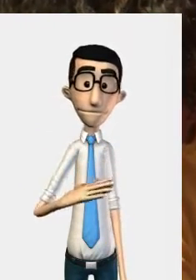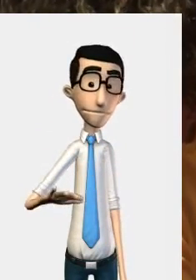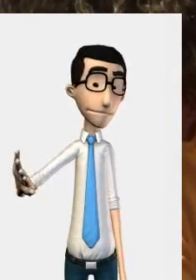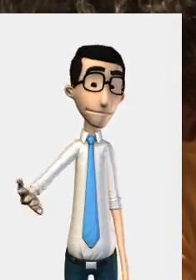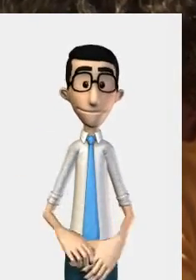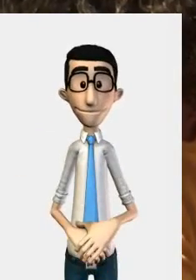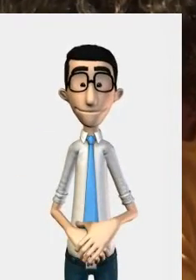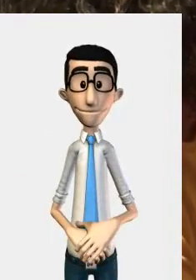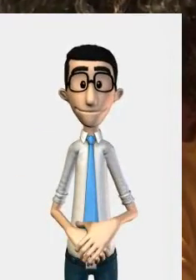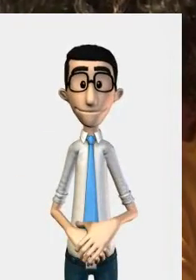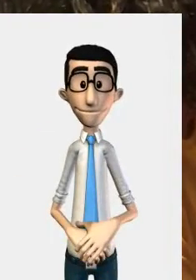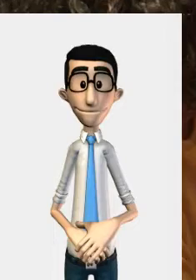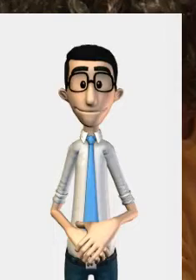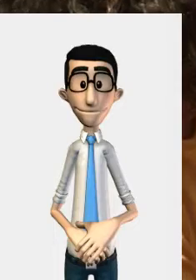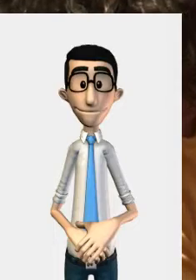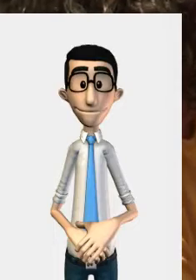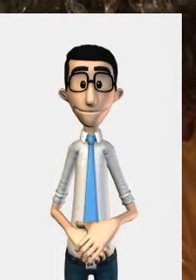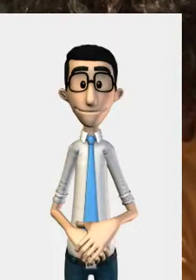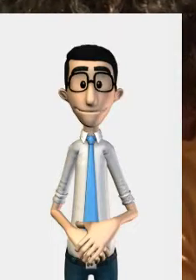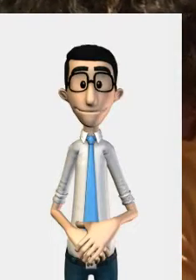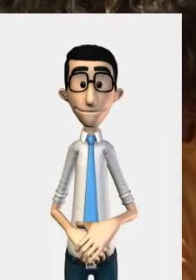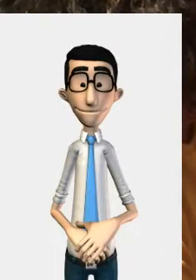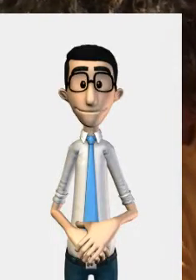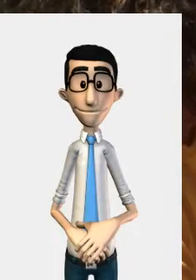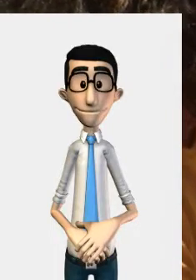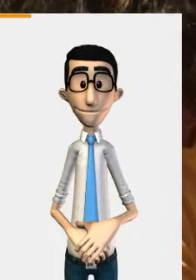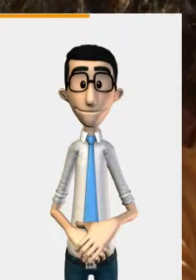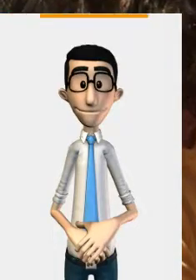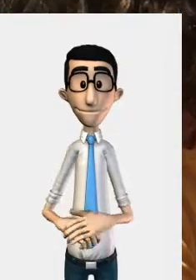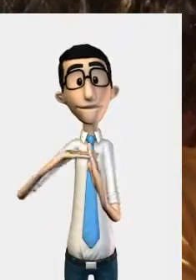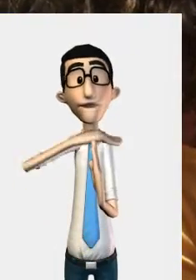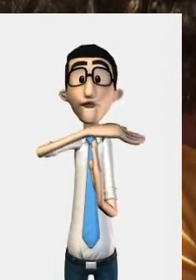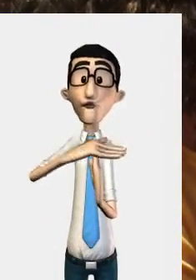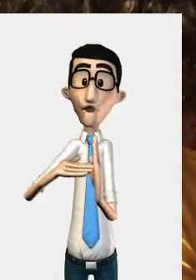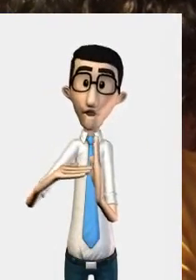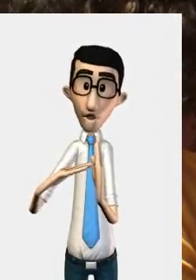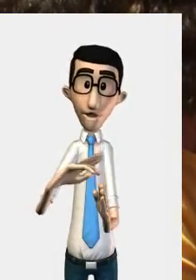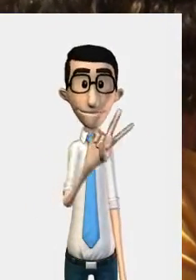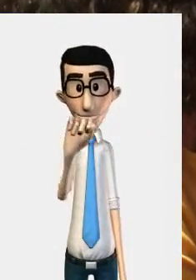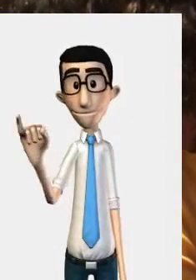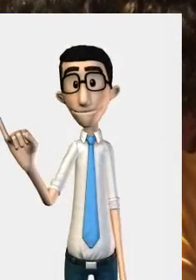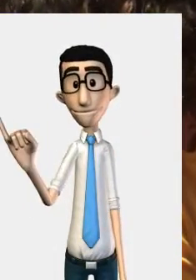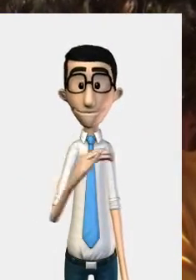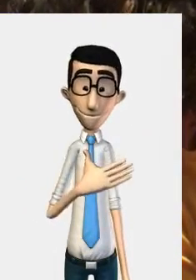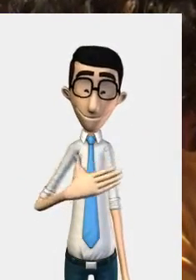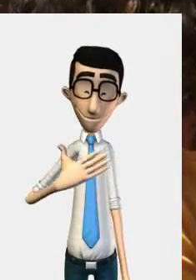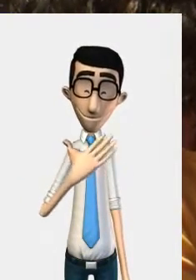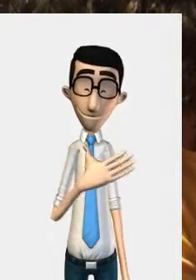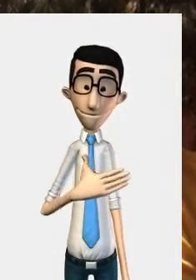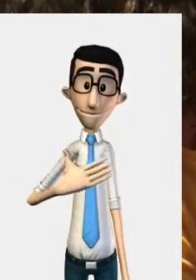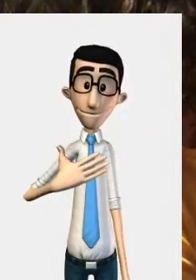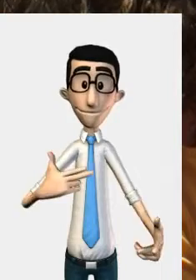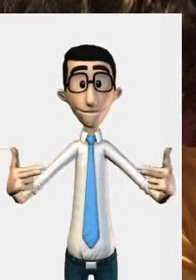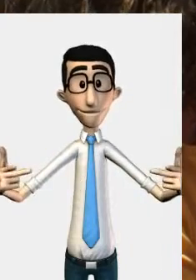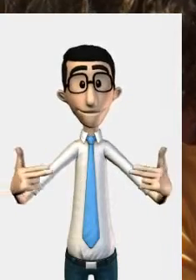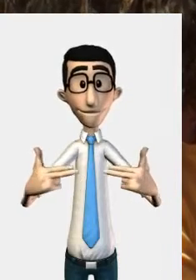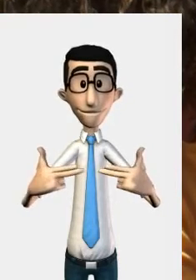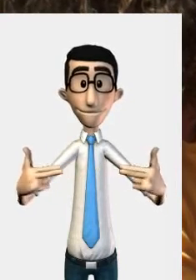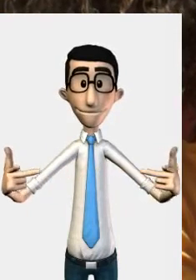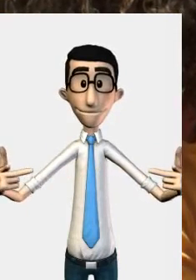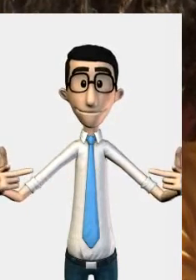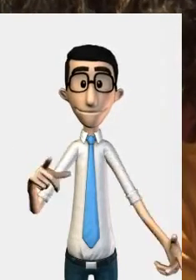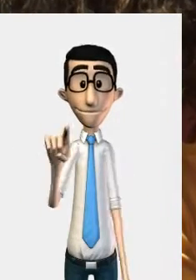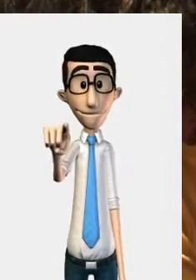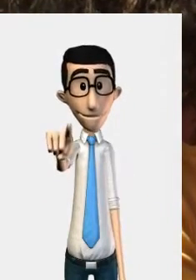diálogo em cima daquele vídeo que ela assistiu. E até, se preciso for, dando níveis de ajuda para que ela